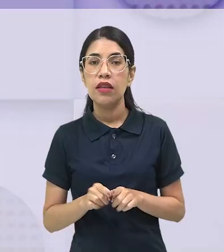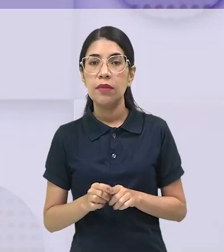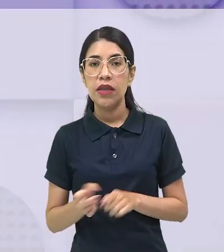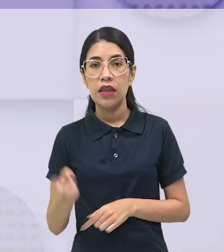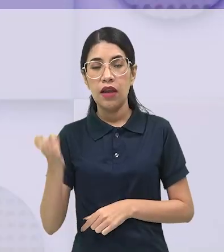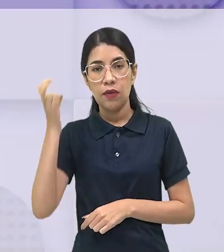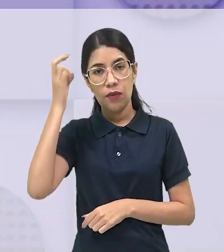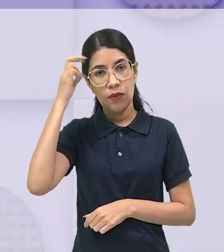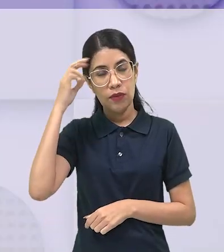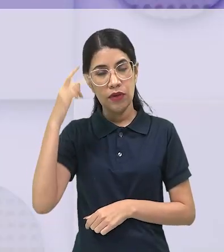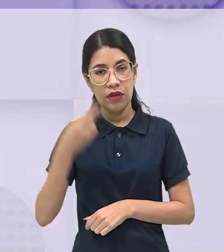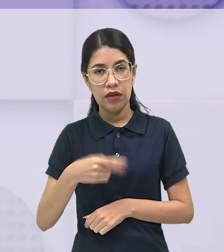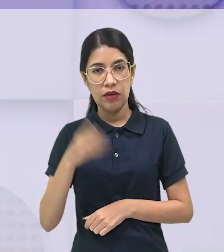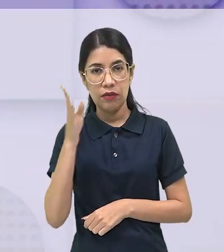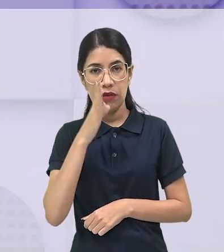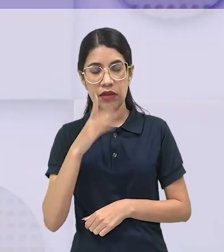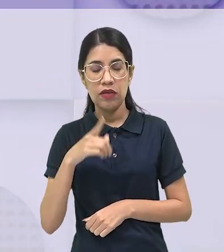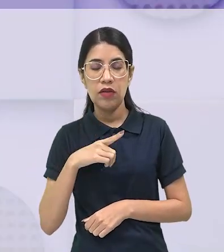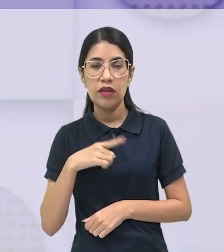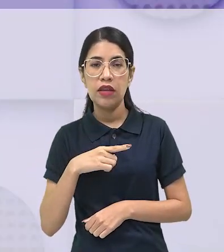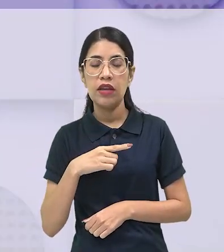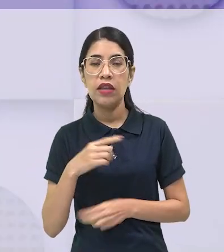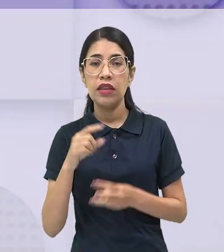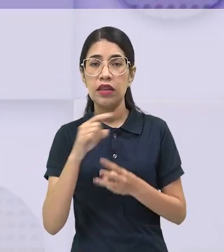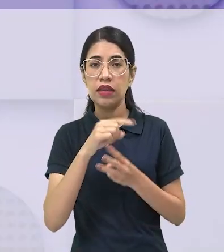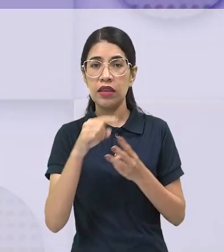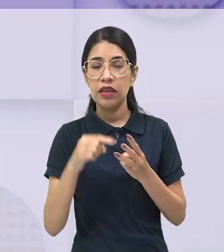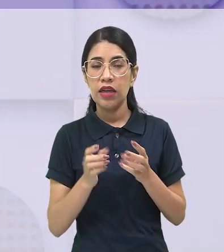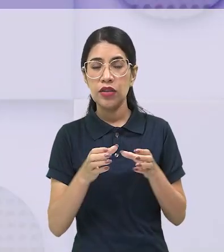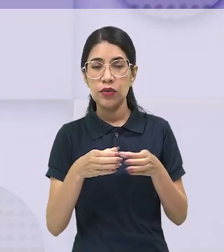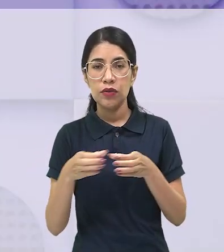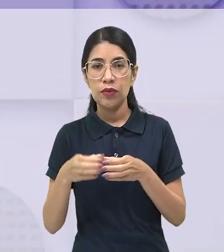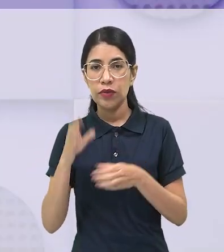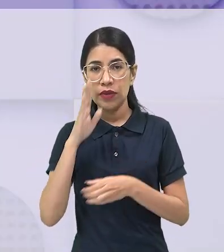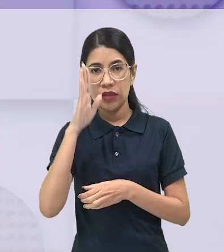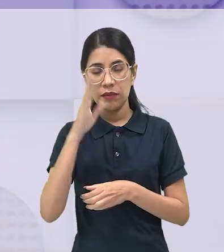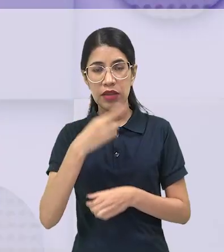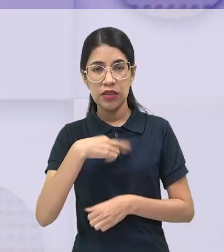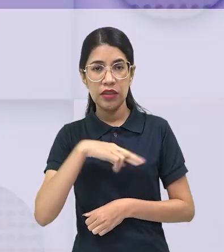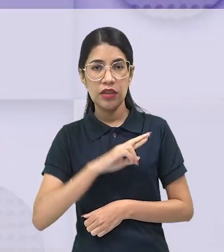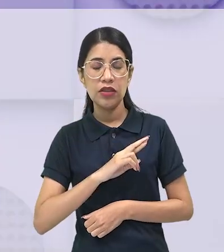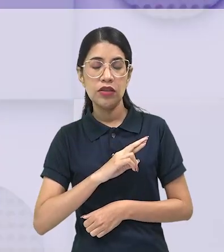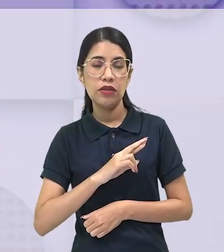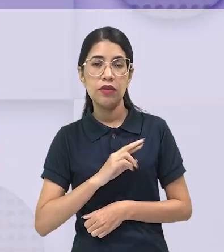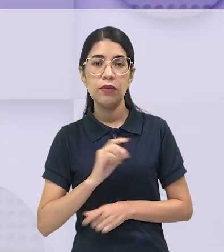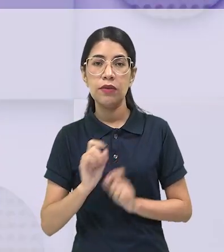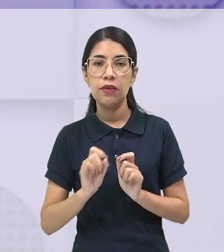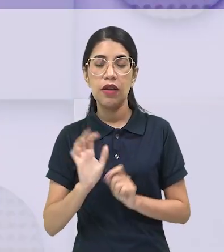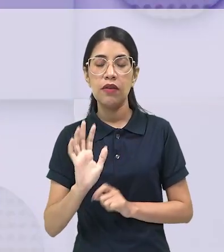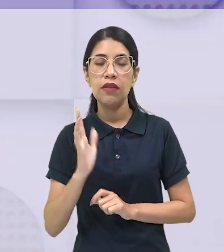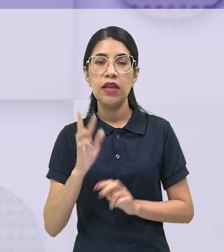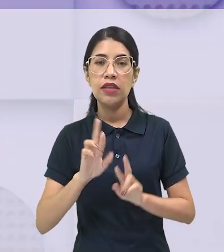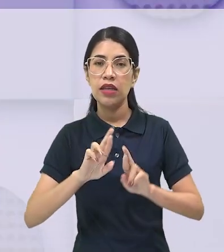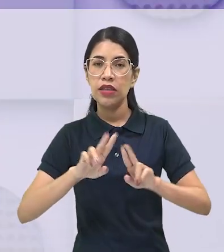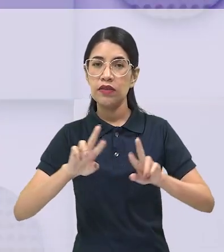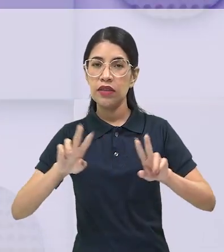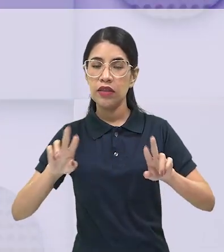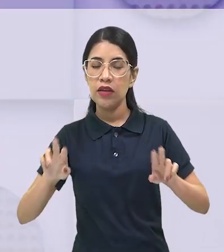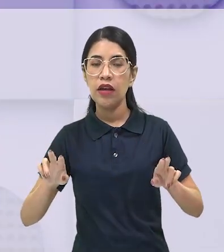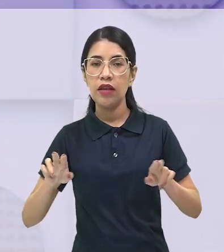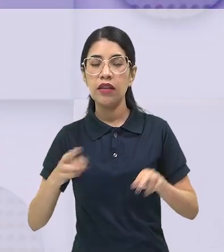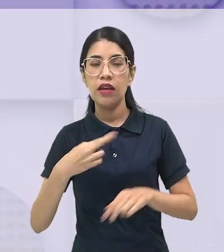como o Brasil, composta por 3 grandes grupos religiosos, essa pluralidade religiosa,